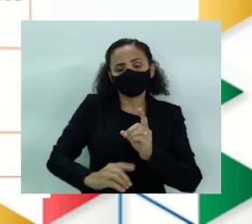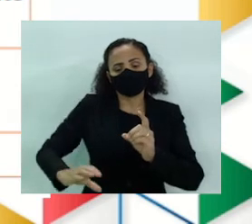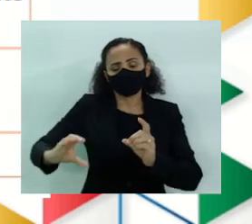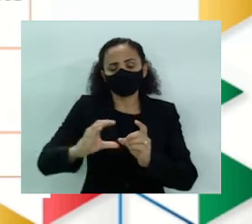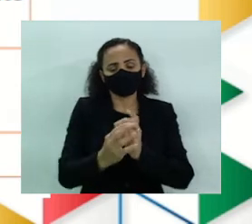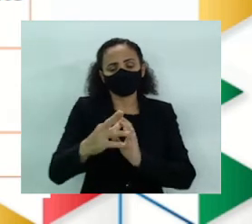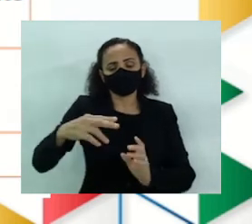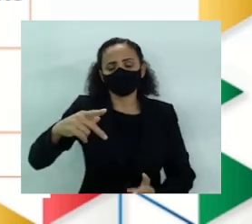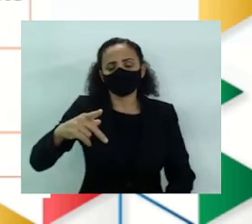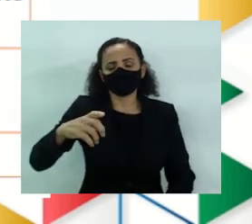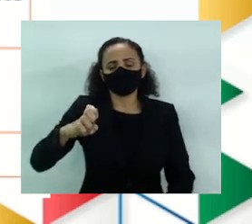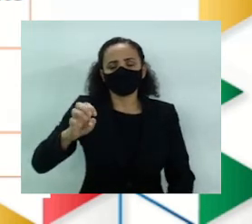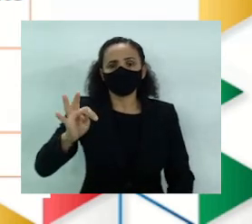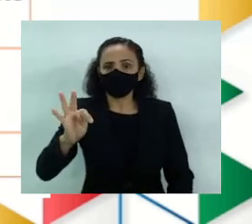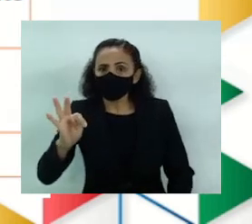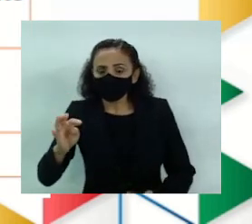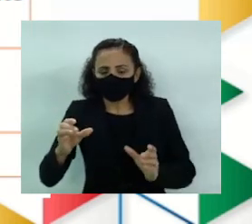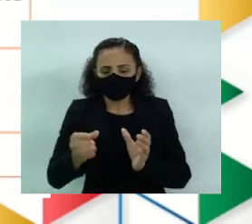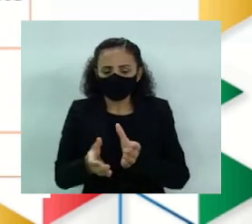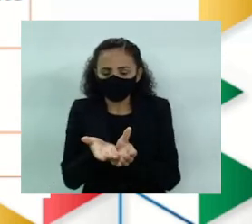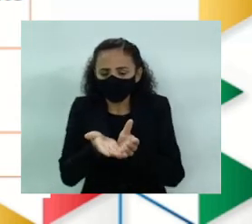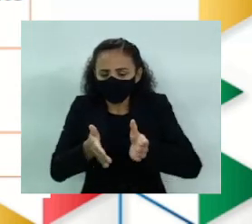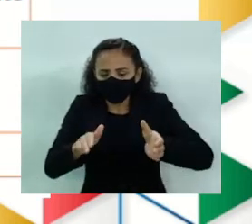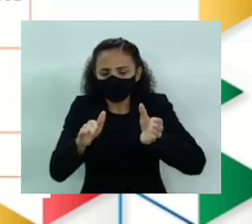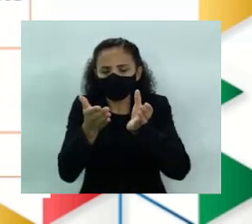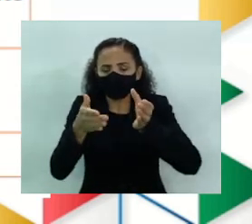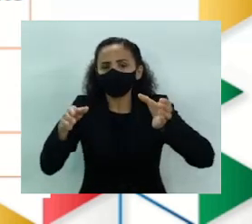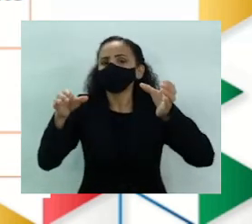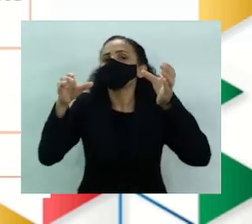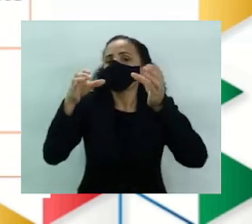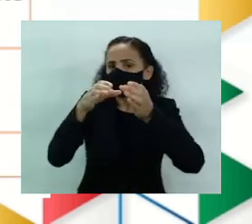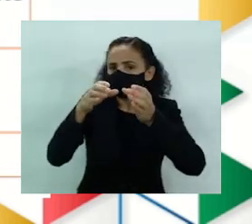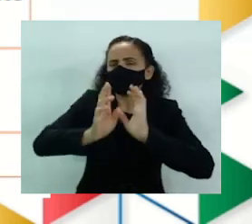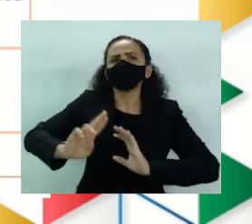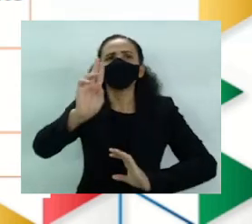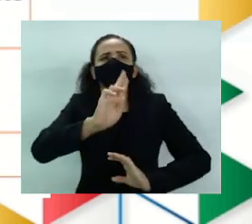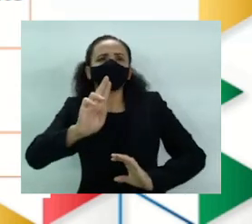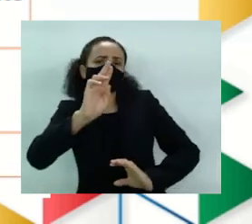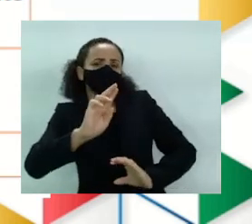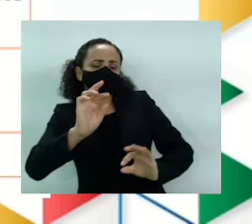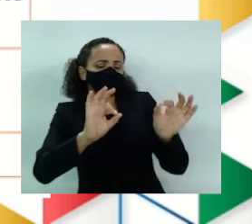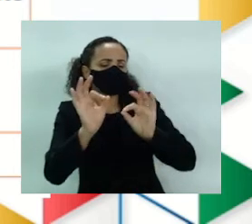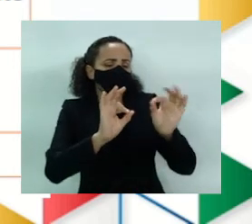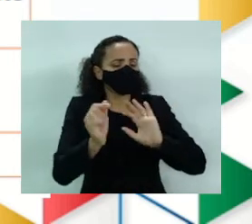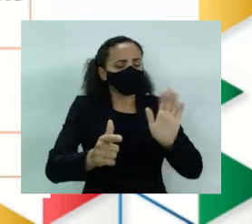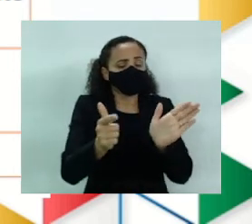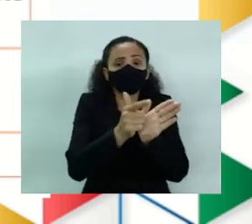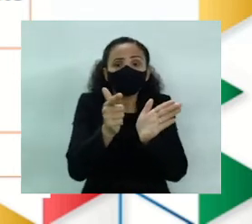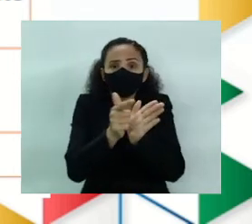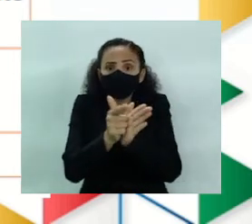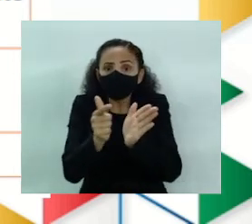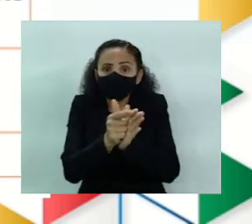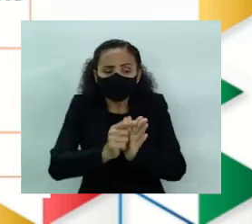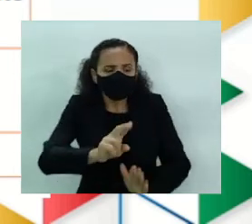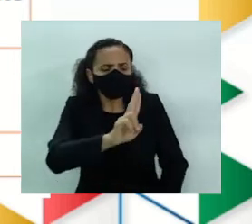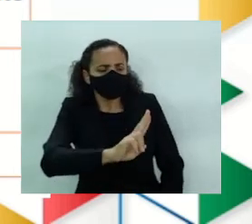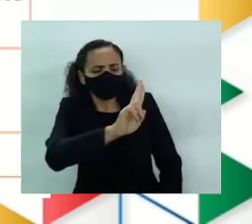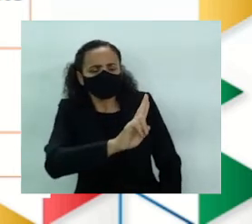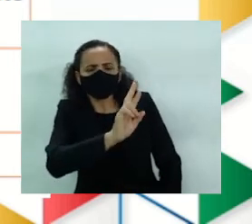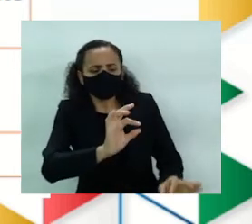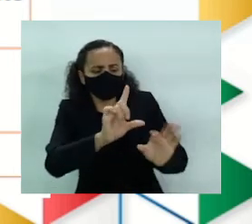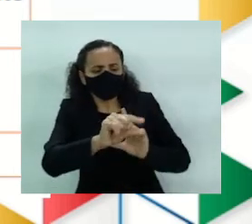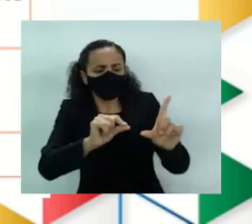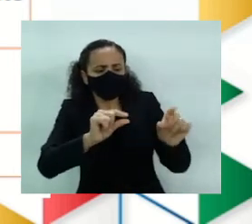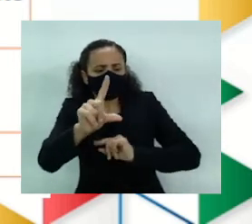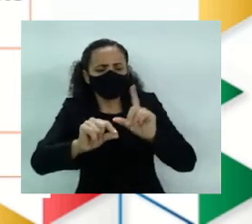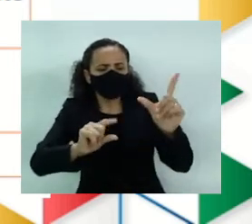PET, fazer outros objetos de garrafa PET, pegar o papel, fazer outros objetos. Tem tantas coisas que